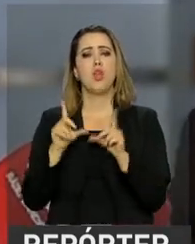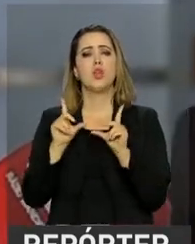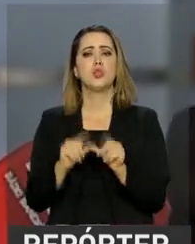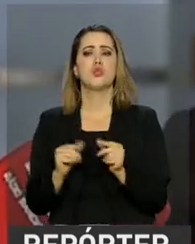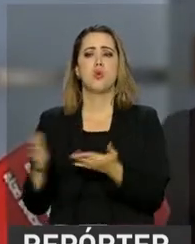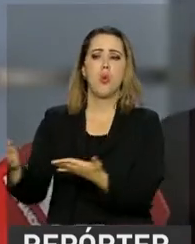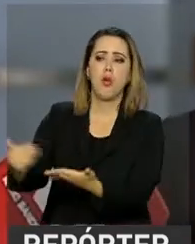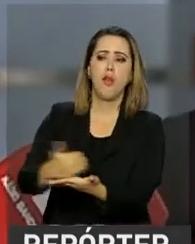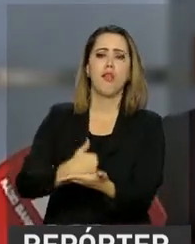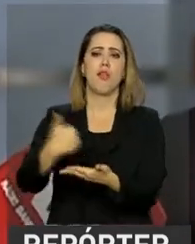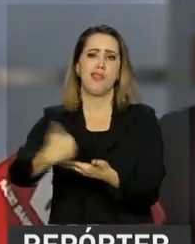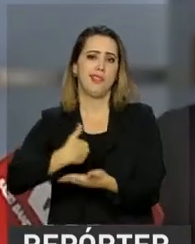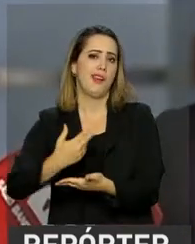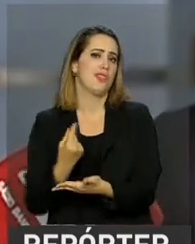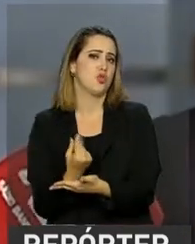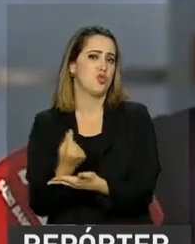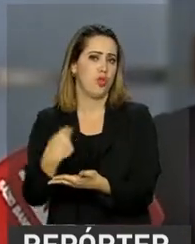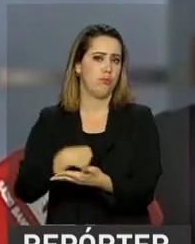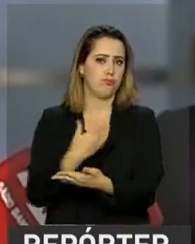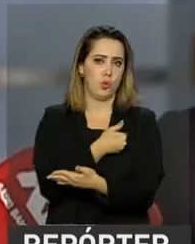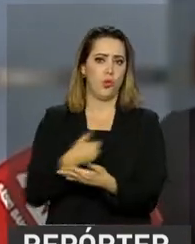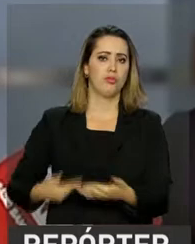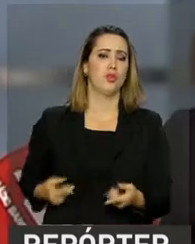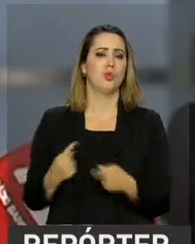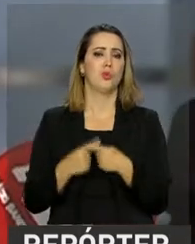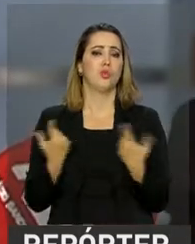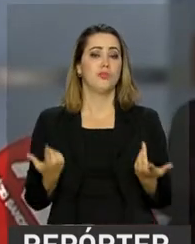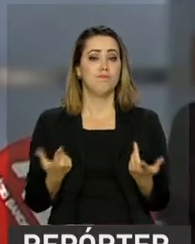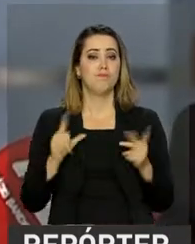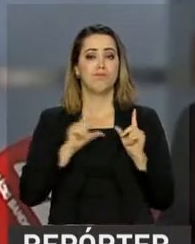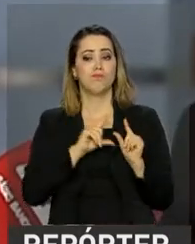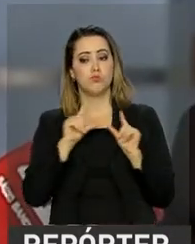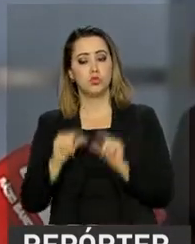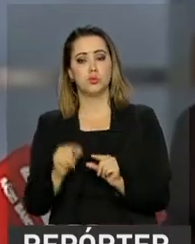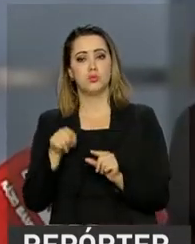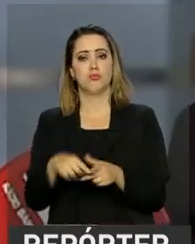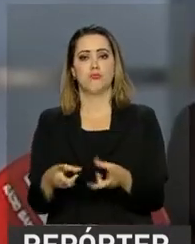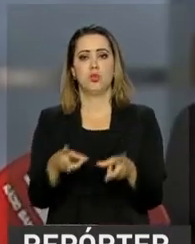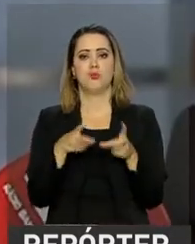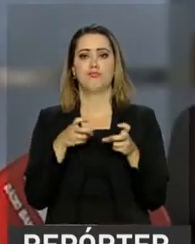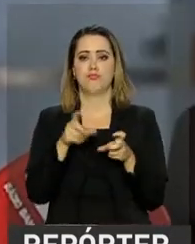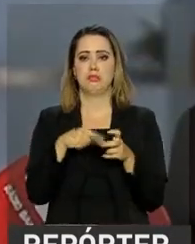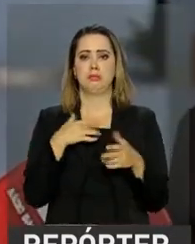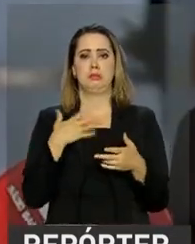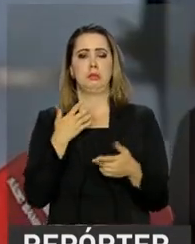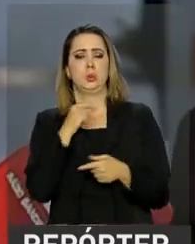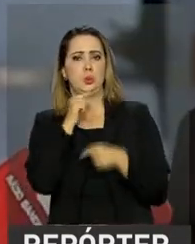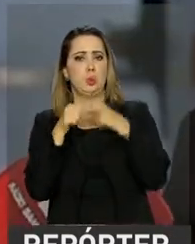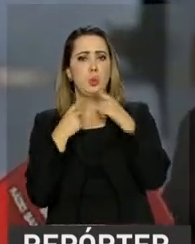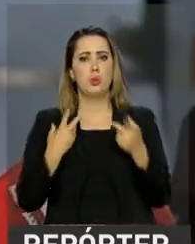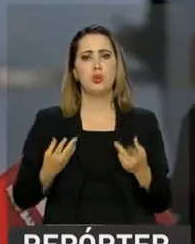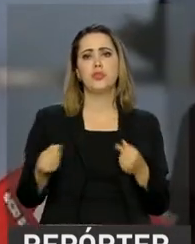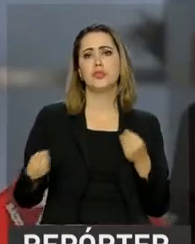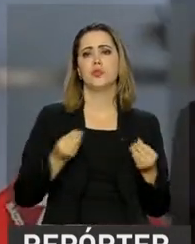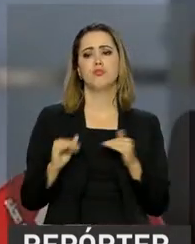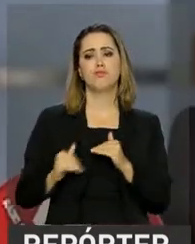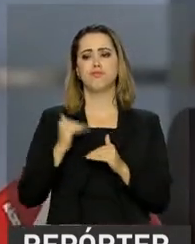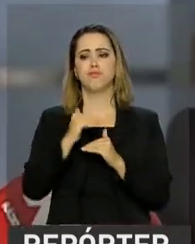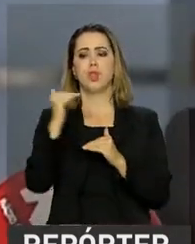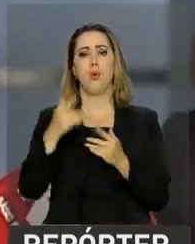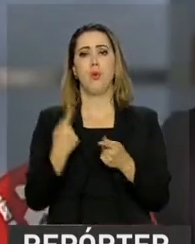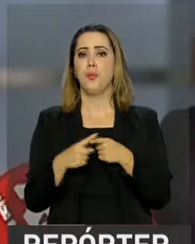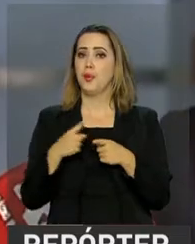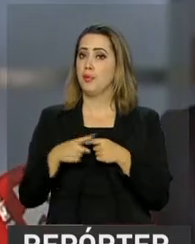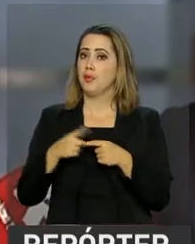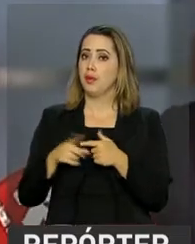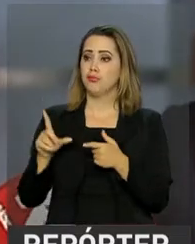primeiro semestre, que gerou exatamente essa perspectiva, que gerou muita incerteza em relação à meta, foi a queda da